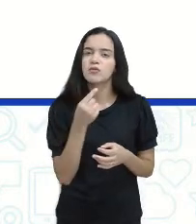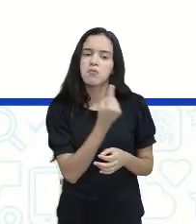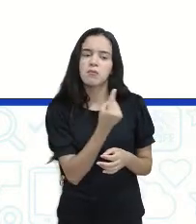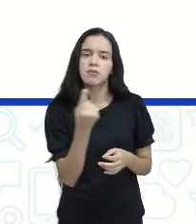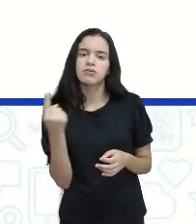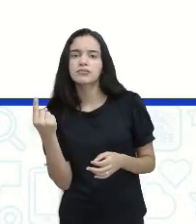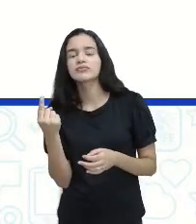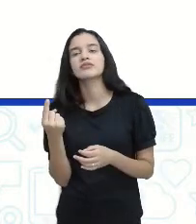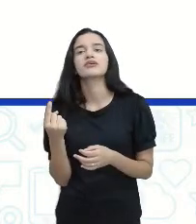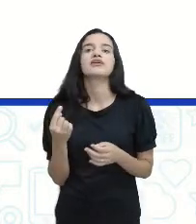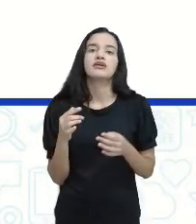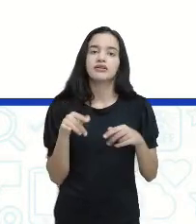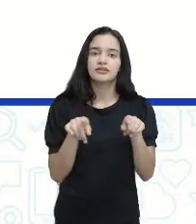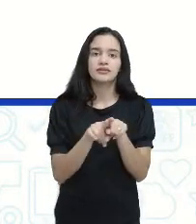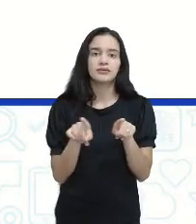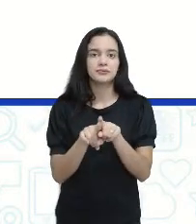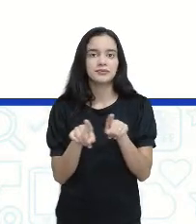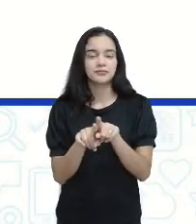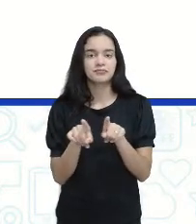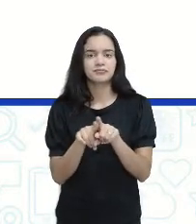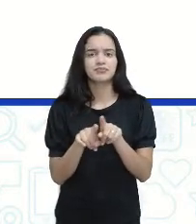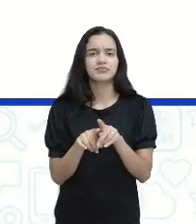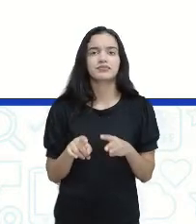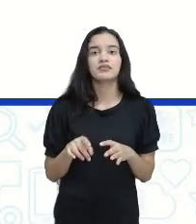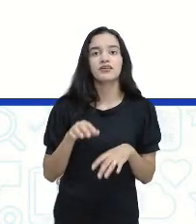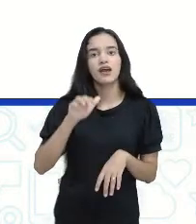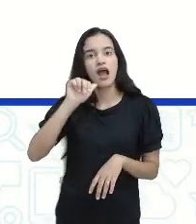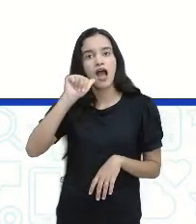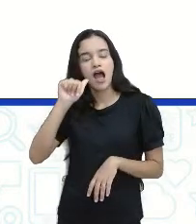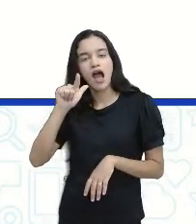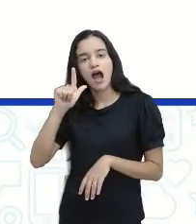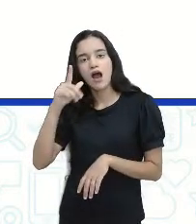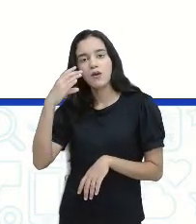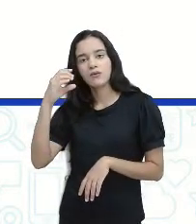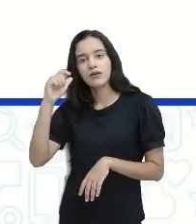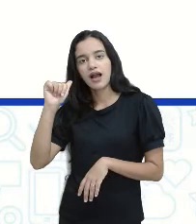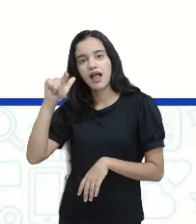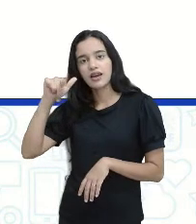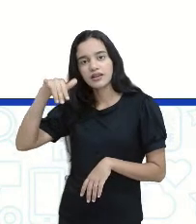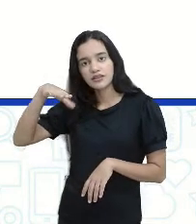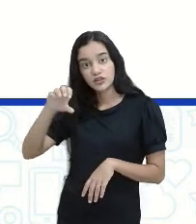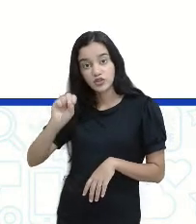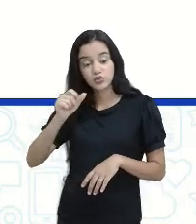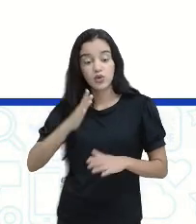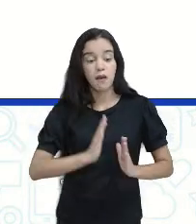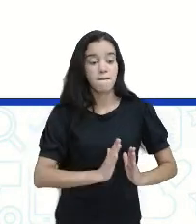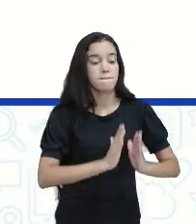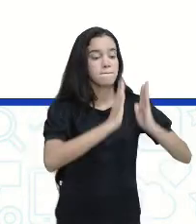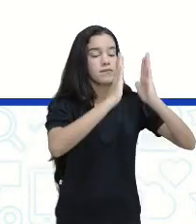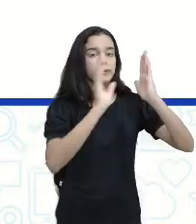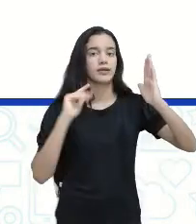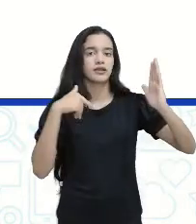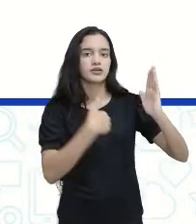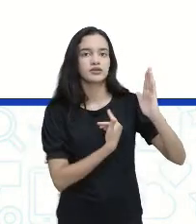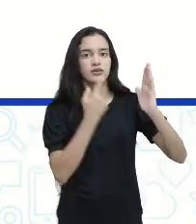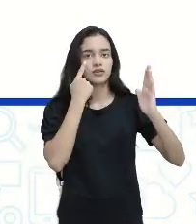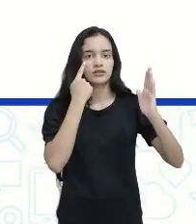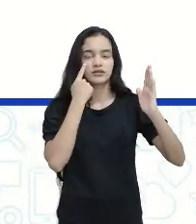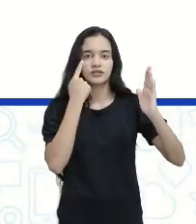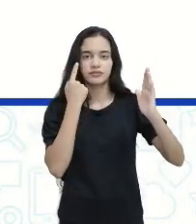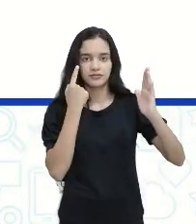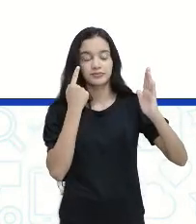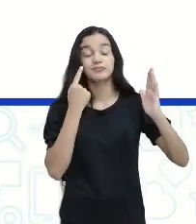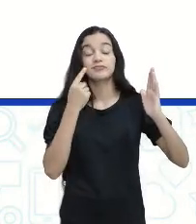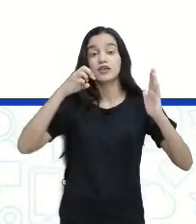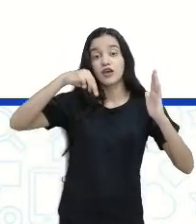aqui. Metais alcalinos e alcalino-terrosos, olha só. Primeira coluna lá, a gente está vendo os metais